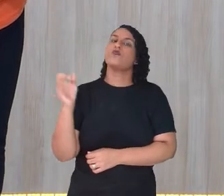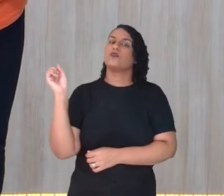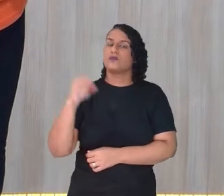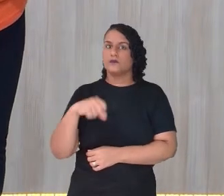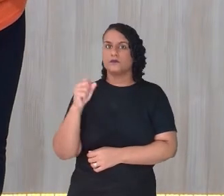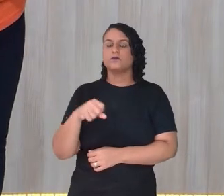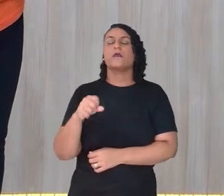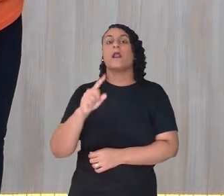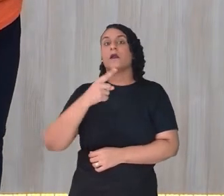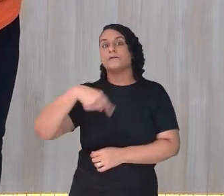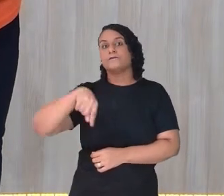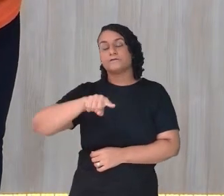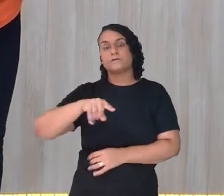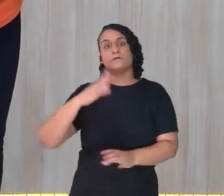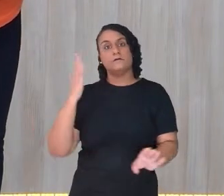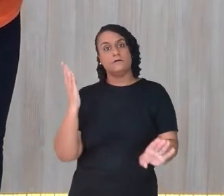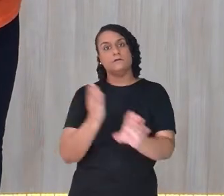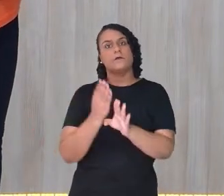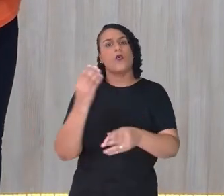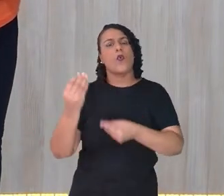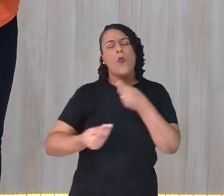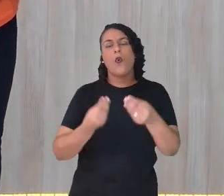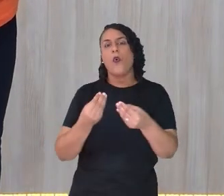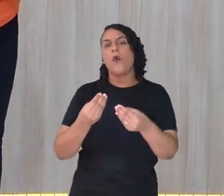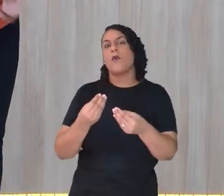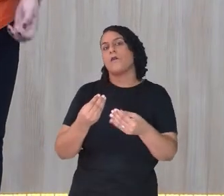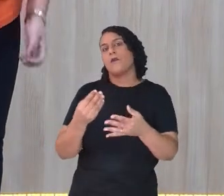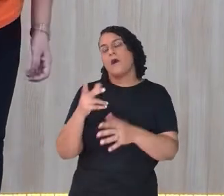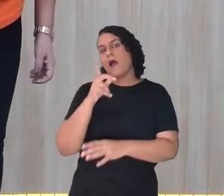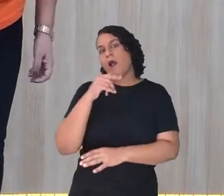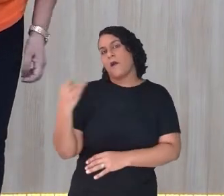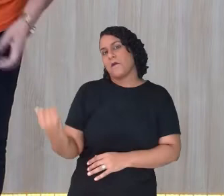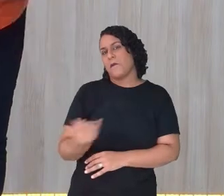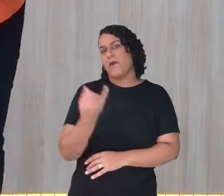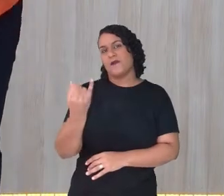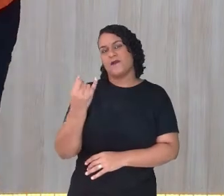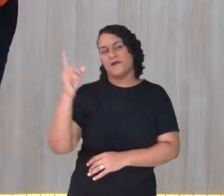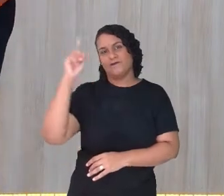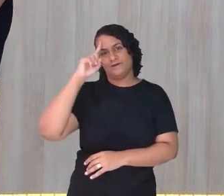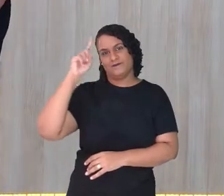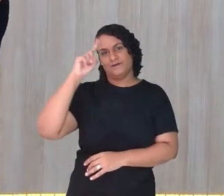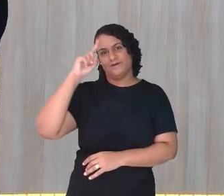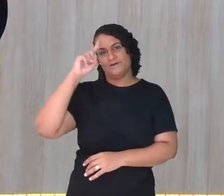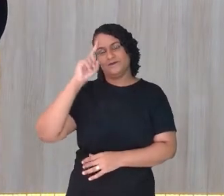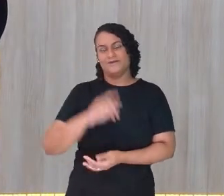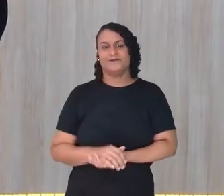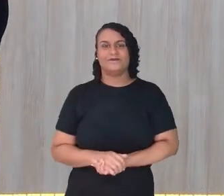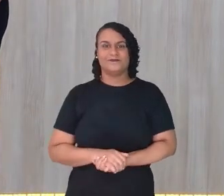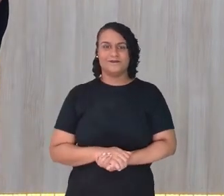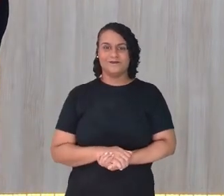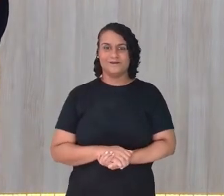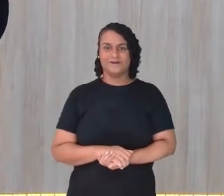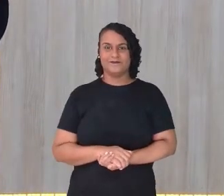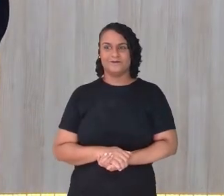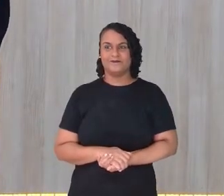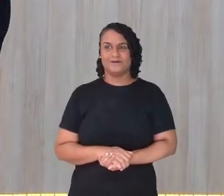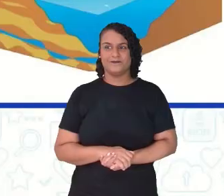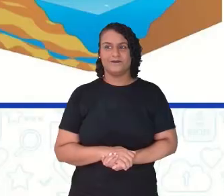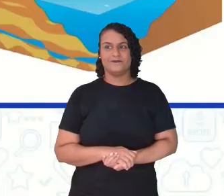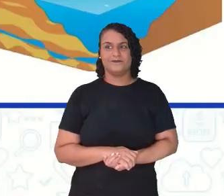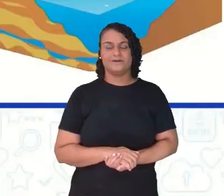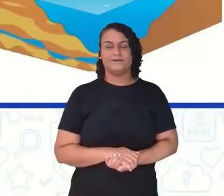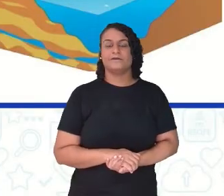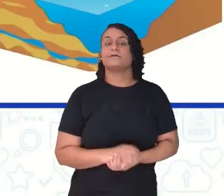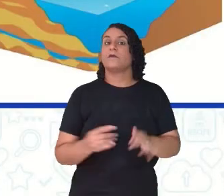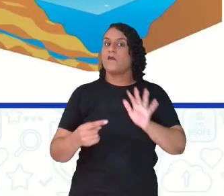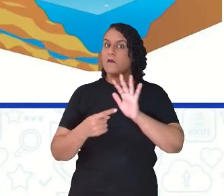vocês vão descobrir como a água é importante no nosso dia a dia. Vamos continuar. Aqui Aqui eu estou